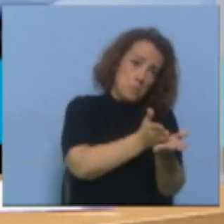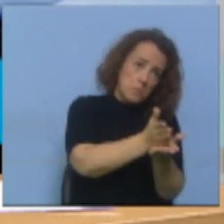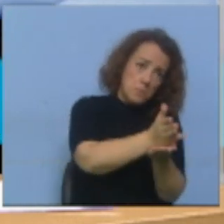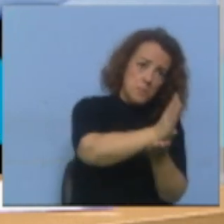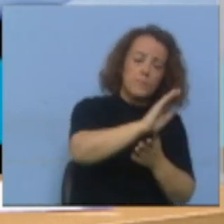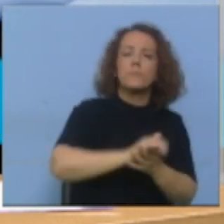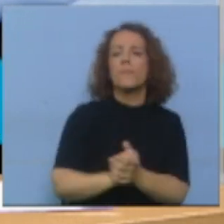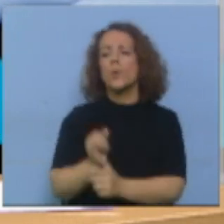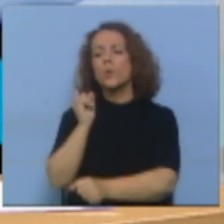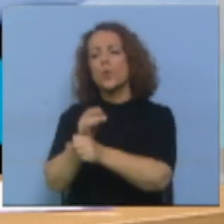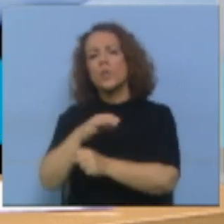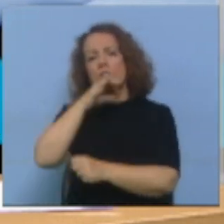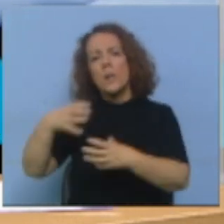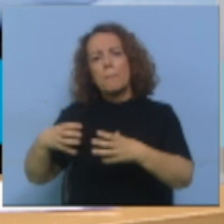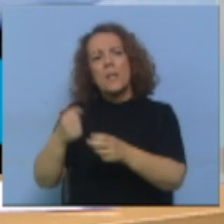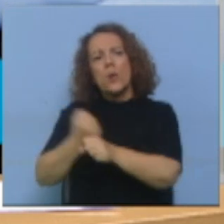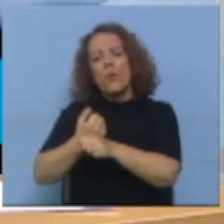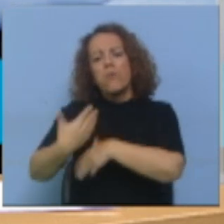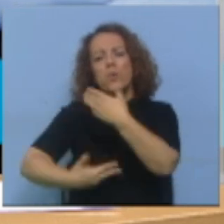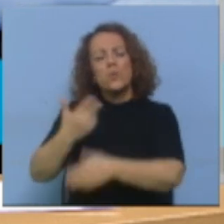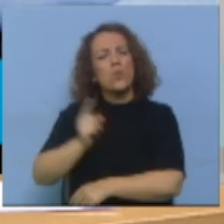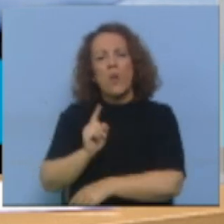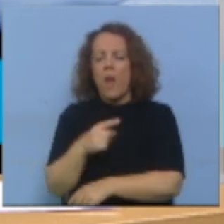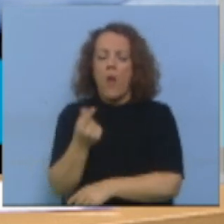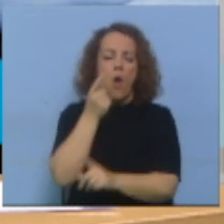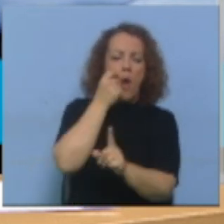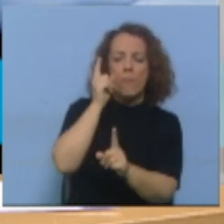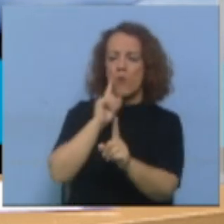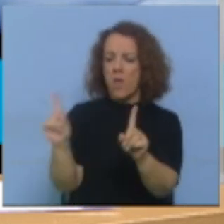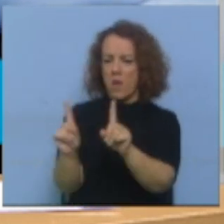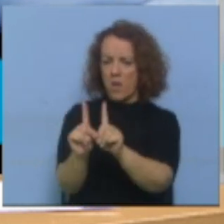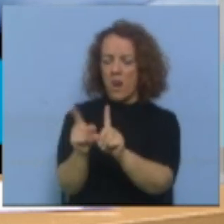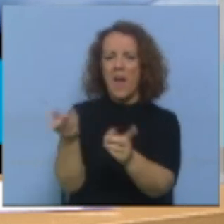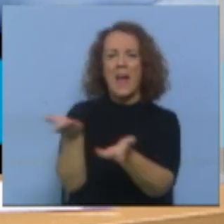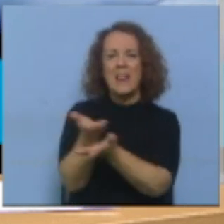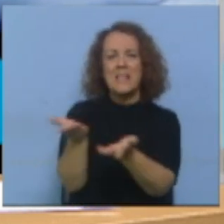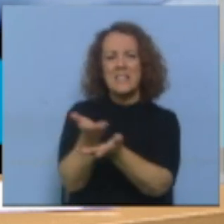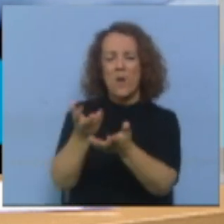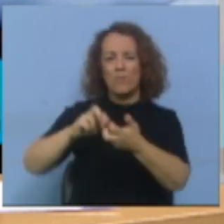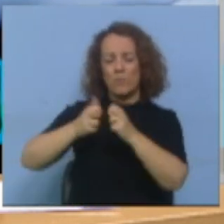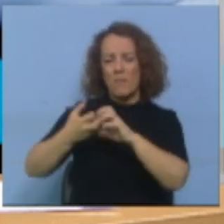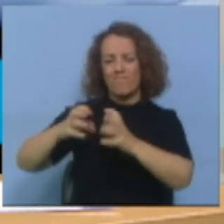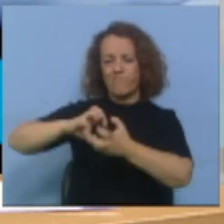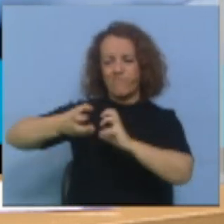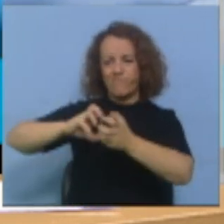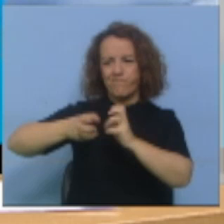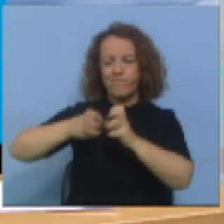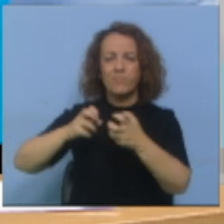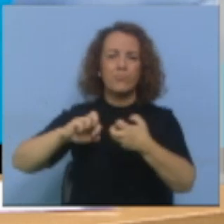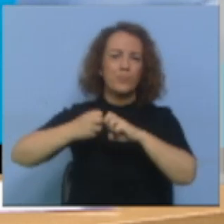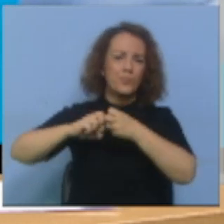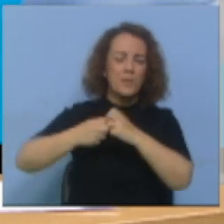outras famílias que não são funcionais, cuja relação entre homem e mulher está perturbada, está